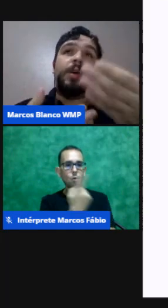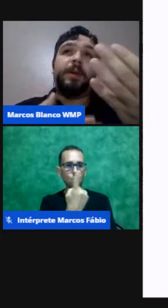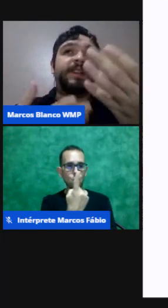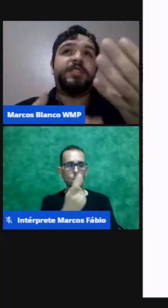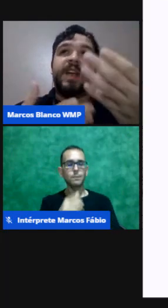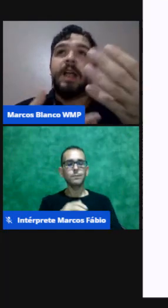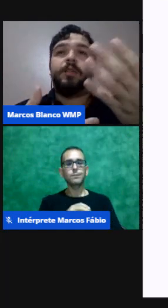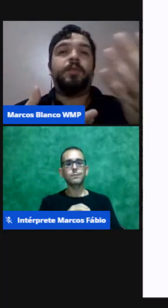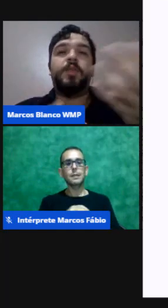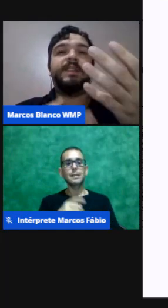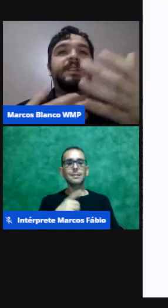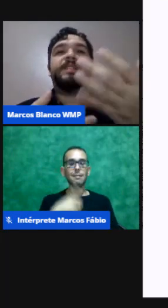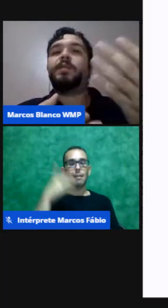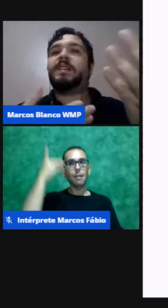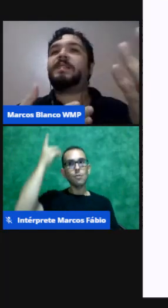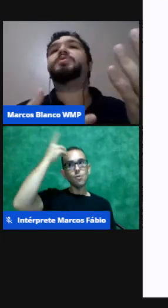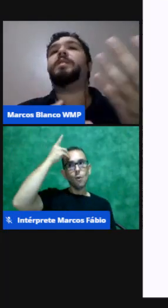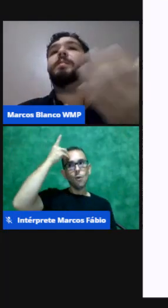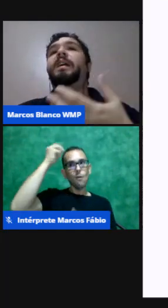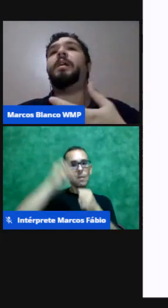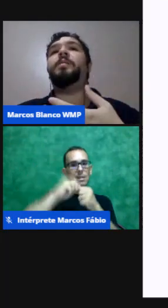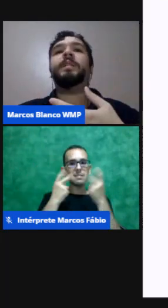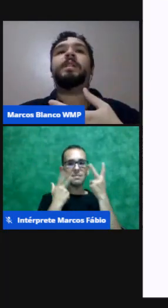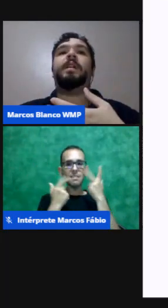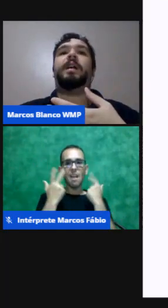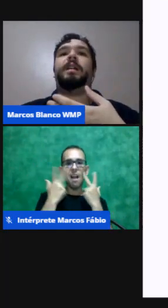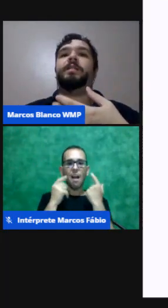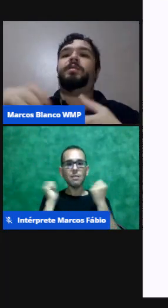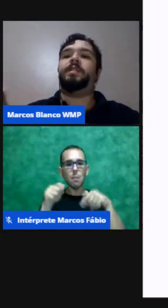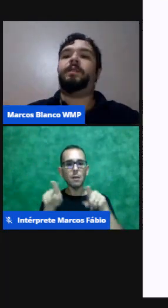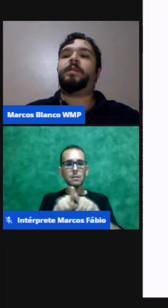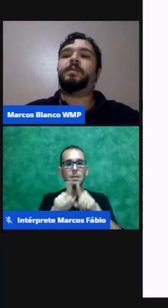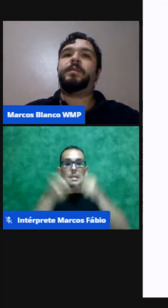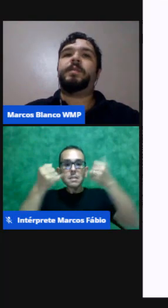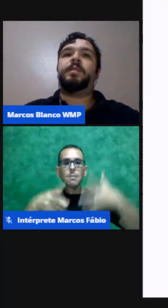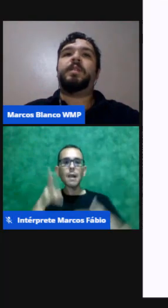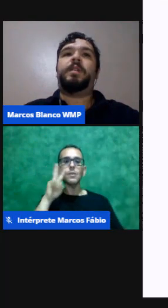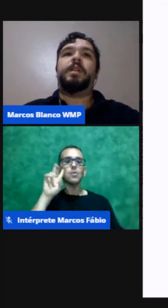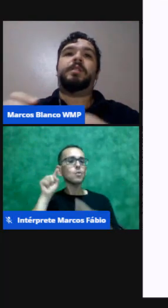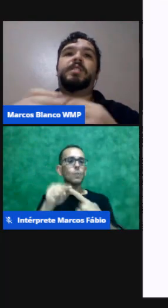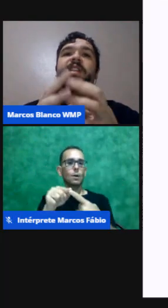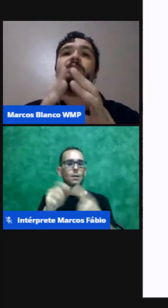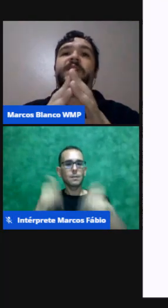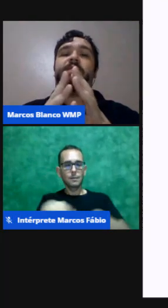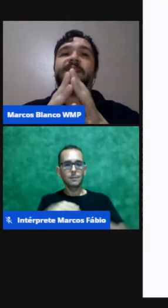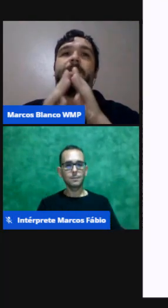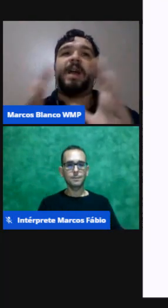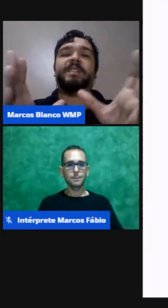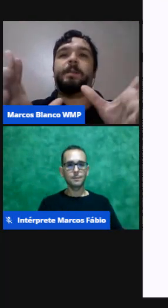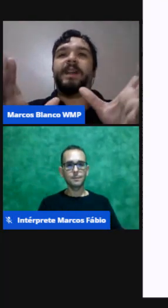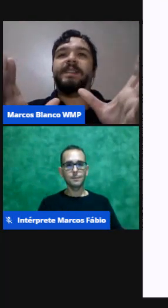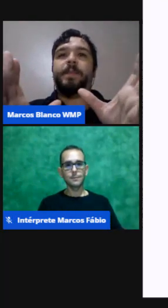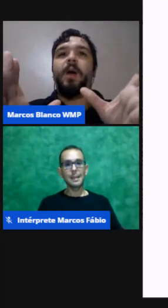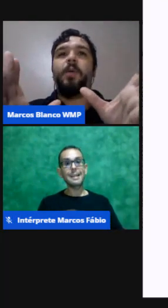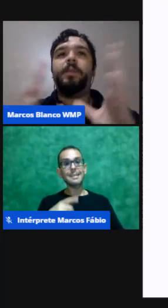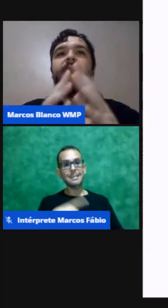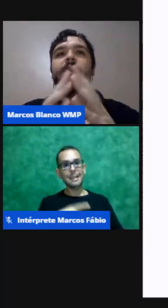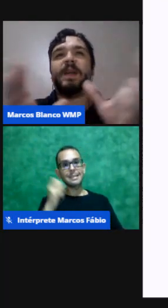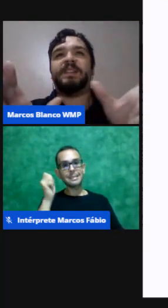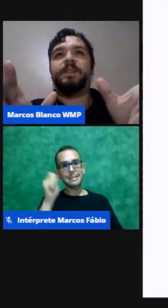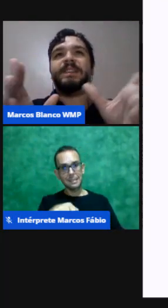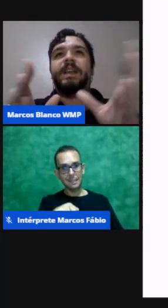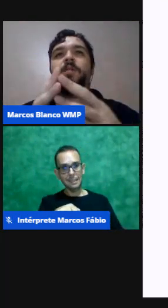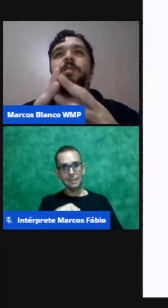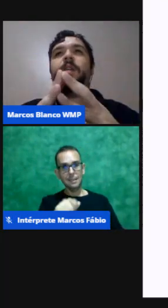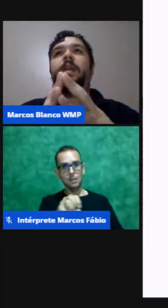história, quem tem dom para fazer teatro, música, então essa contação de história é bem legal, além do livro. Nós temos a nossa página